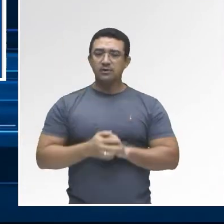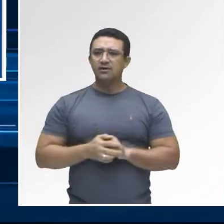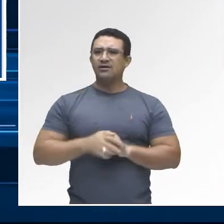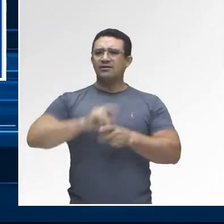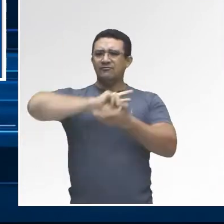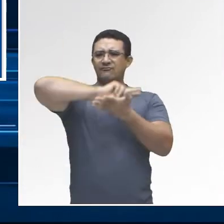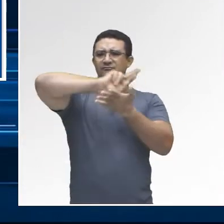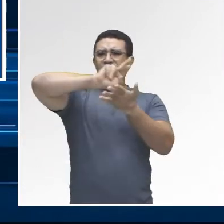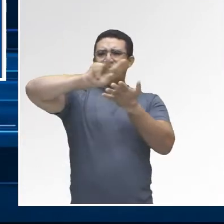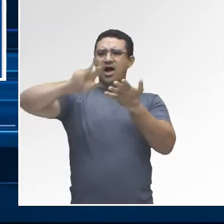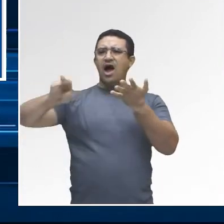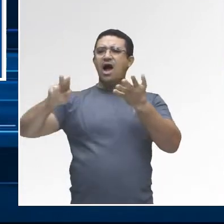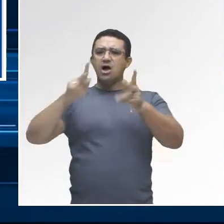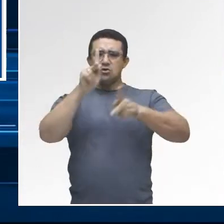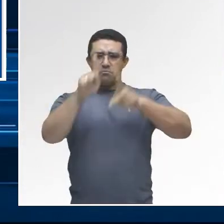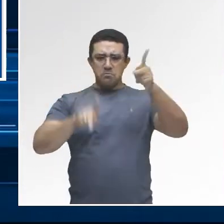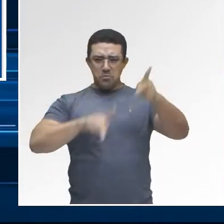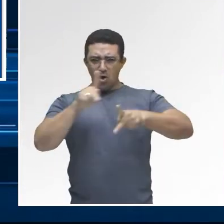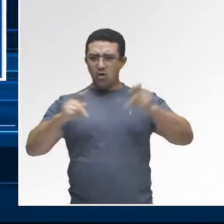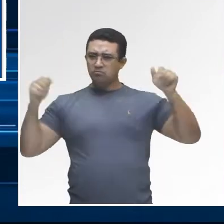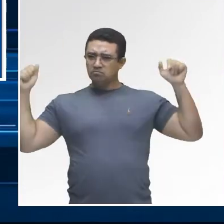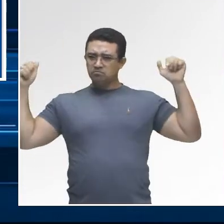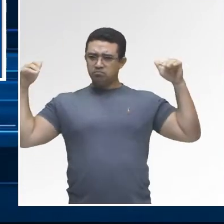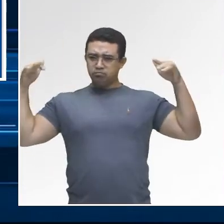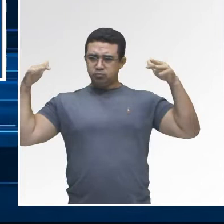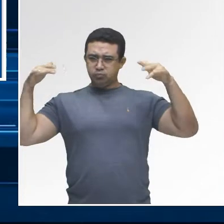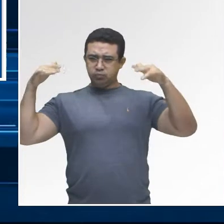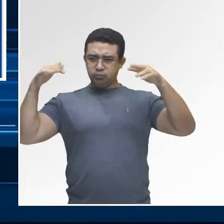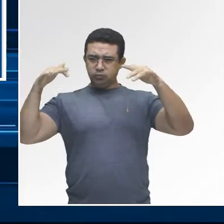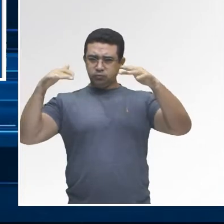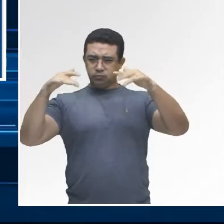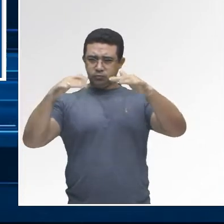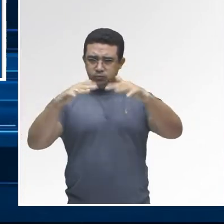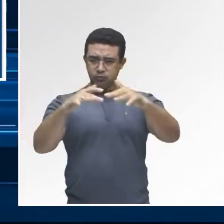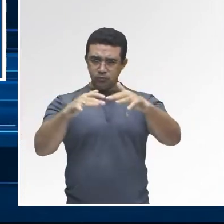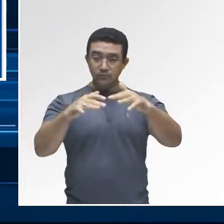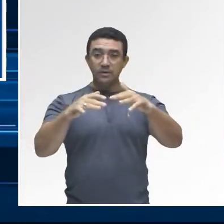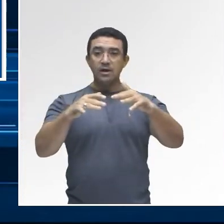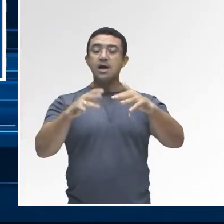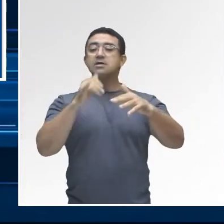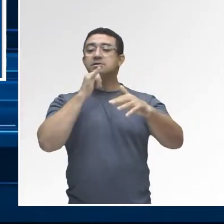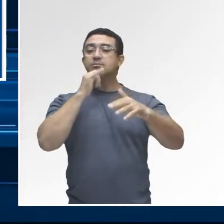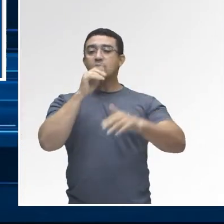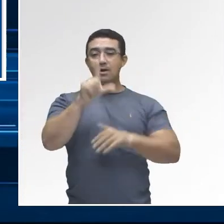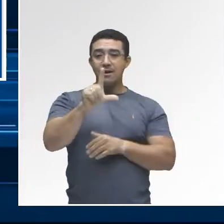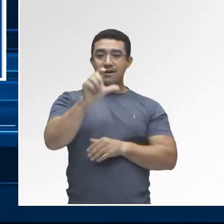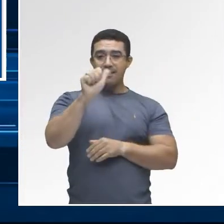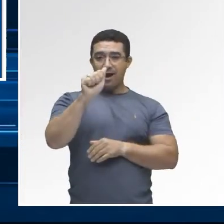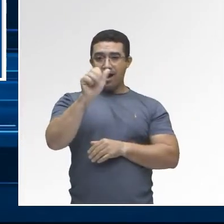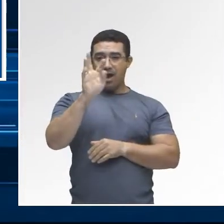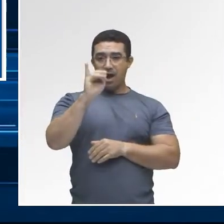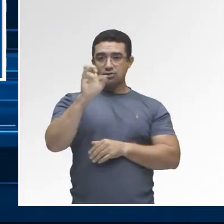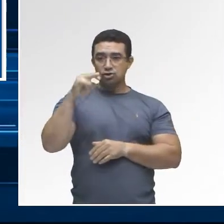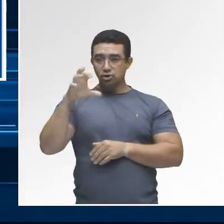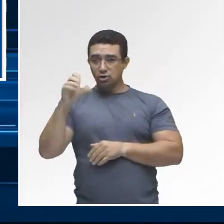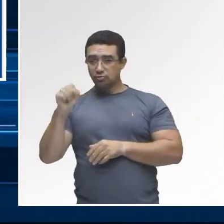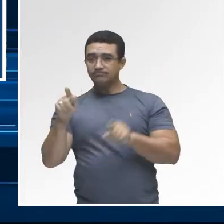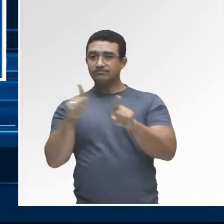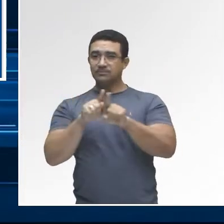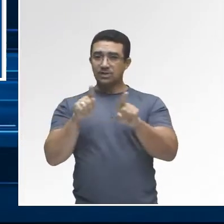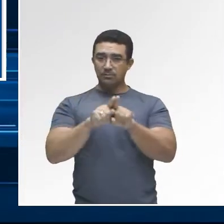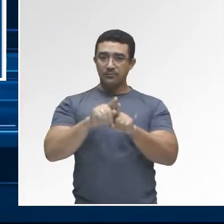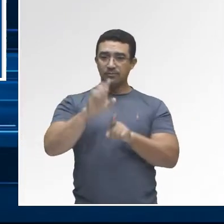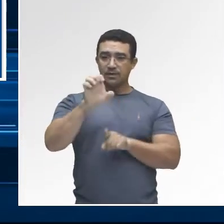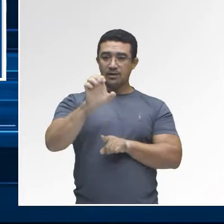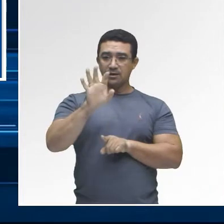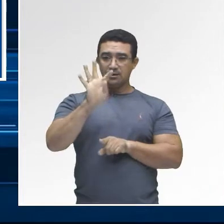povos vão migrar para aquela região, com destaque aí para os latinos, para os etruscos, um povo bastante